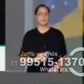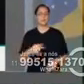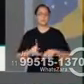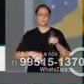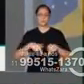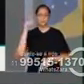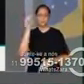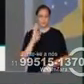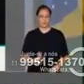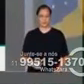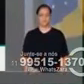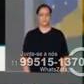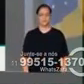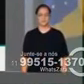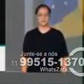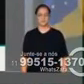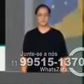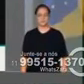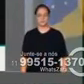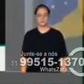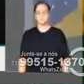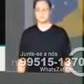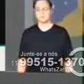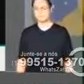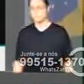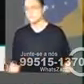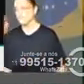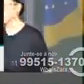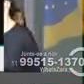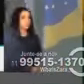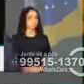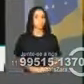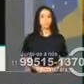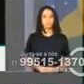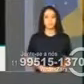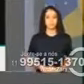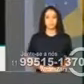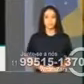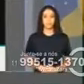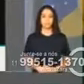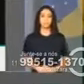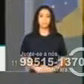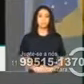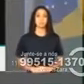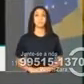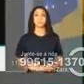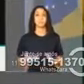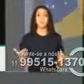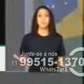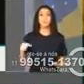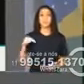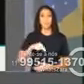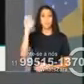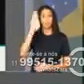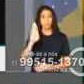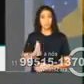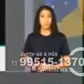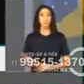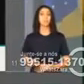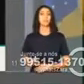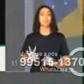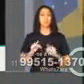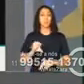a ponto de após essas batalhas aqui no brasil ser derrotada a ditadura do estado